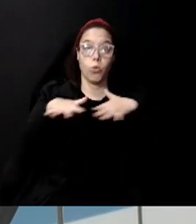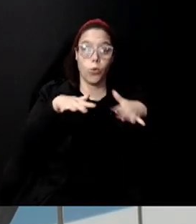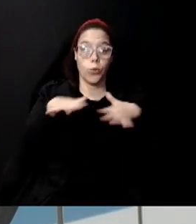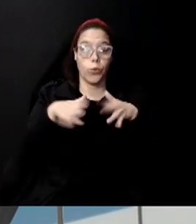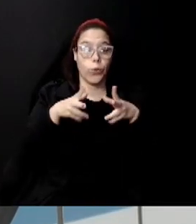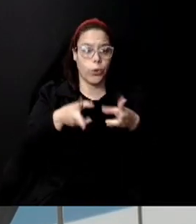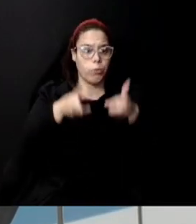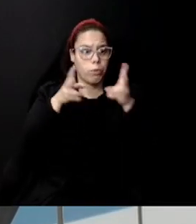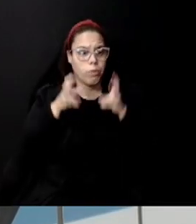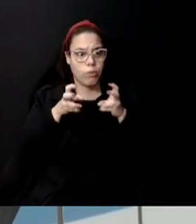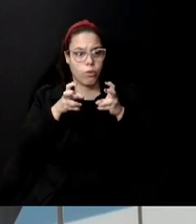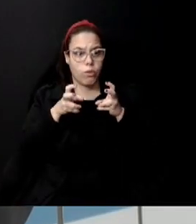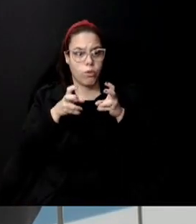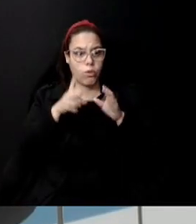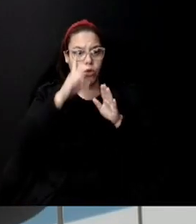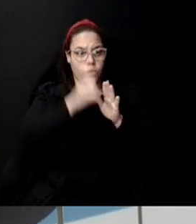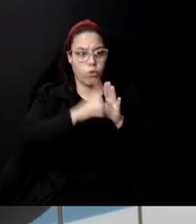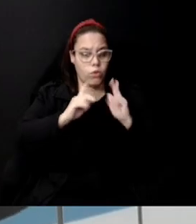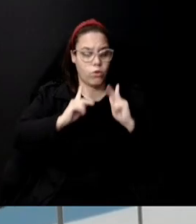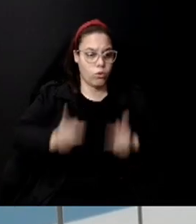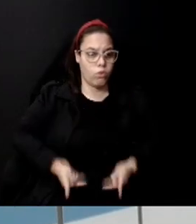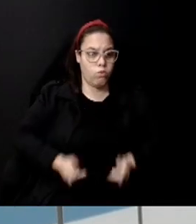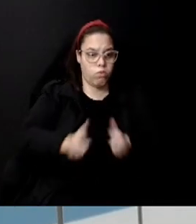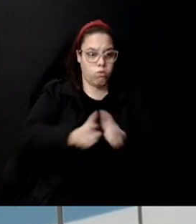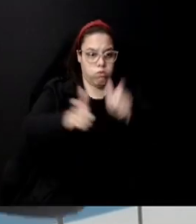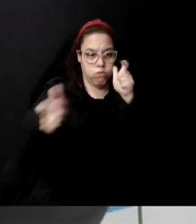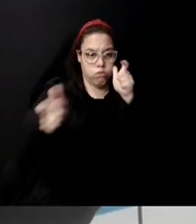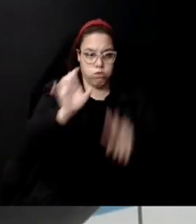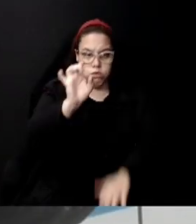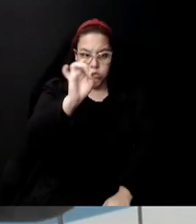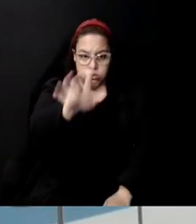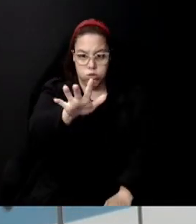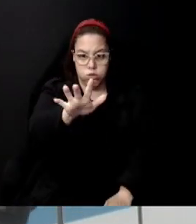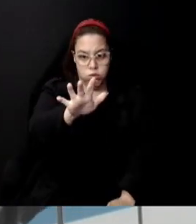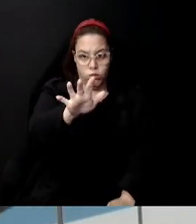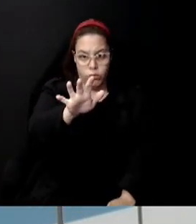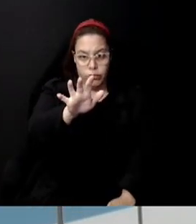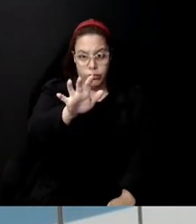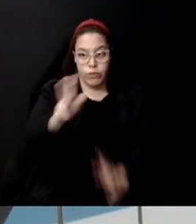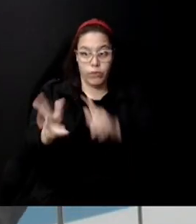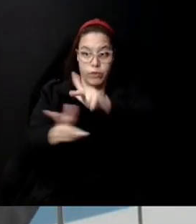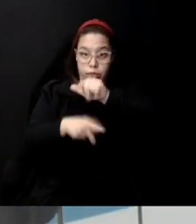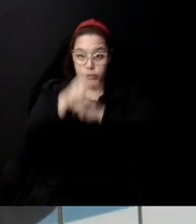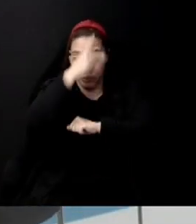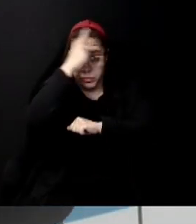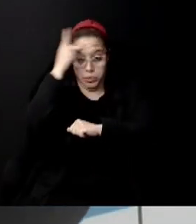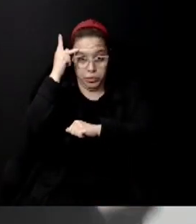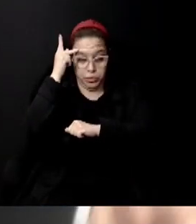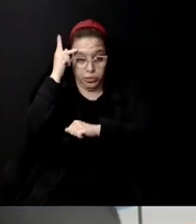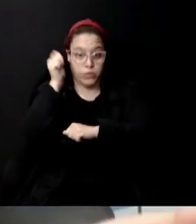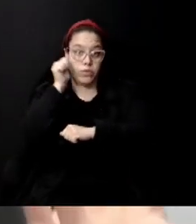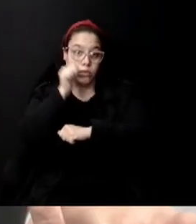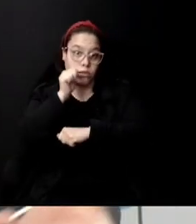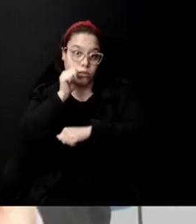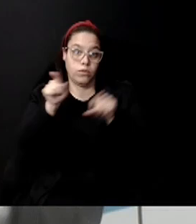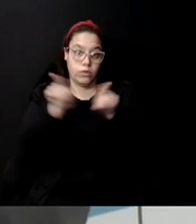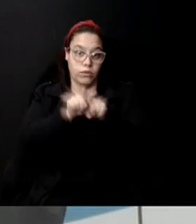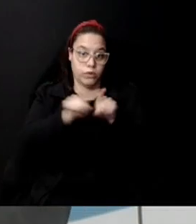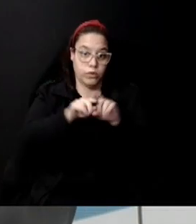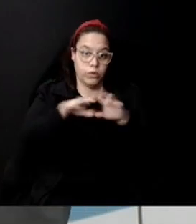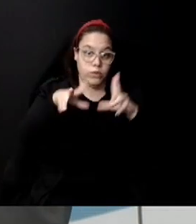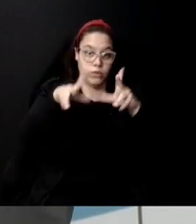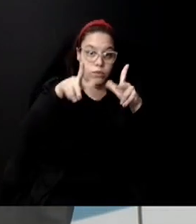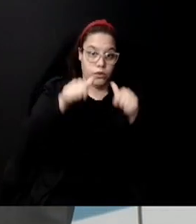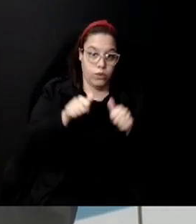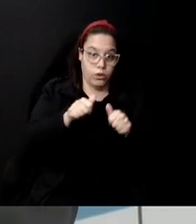os direitos humanos deveriam ser ampliados não só para o número de pessoas, abarcando mulheres e pessoas de todas as raças,